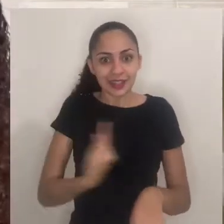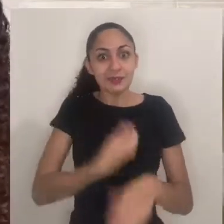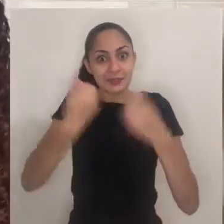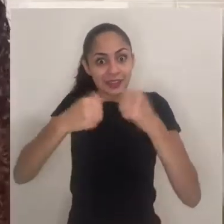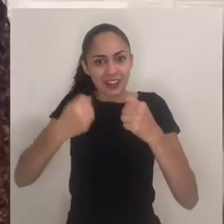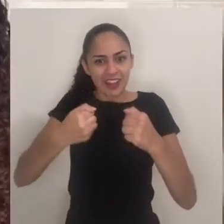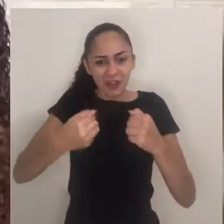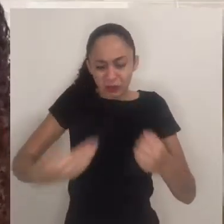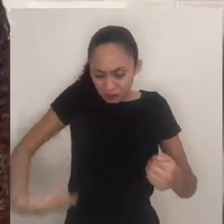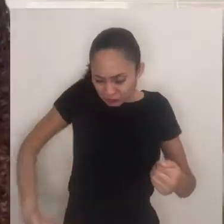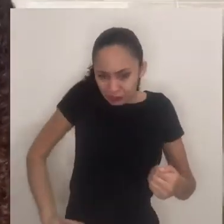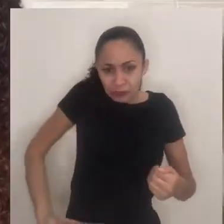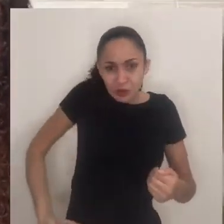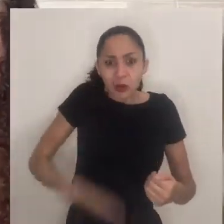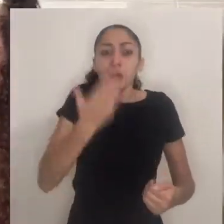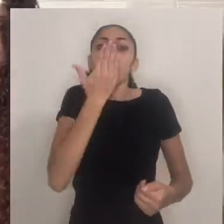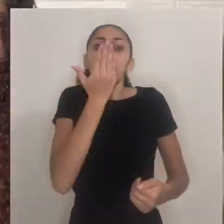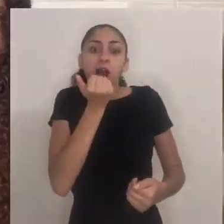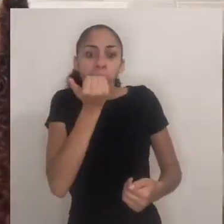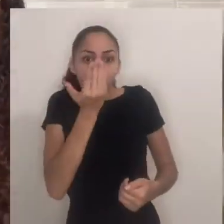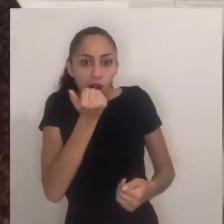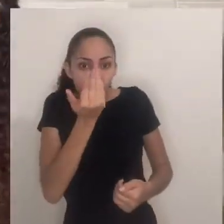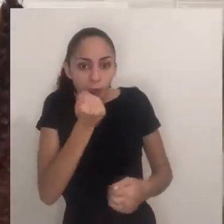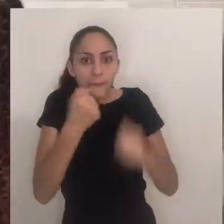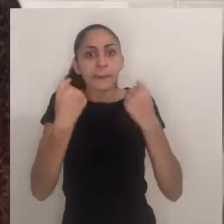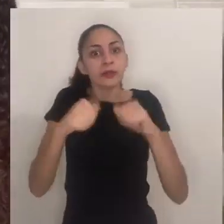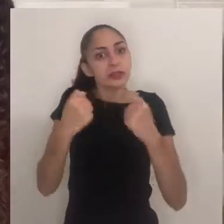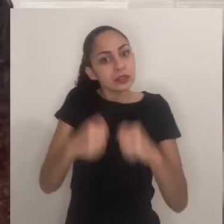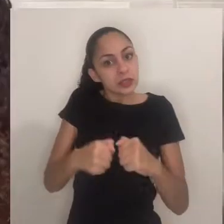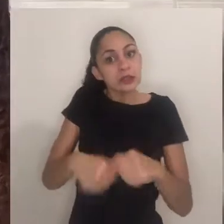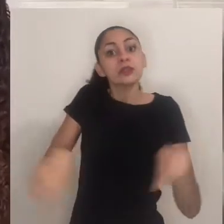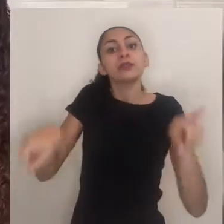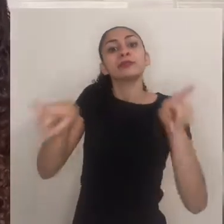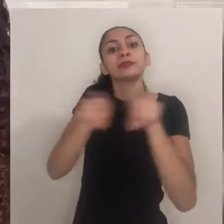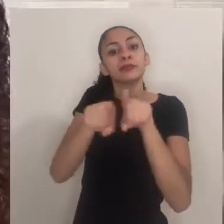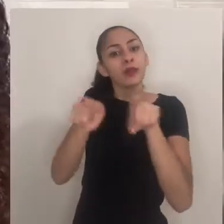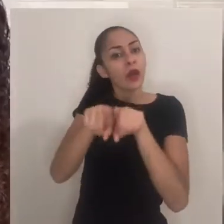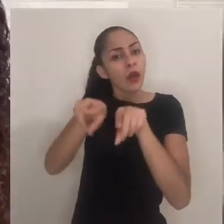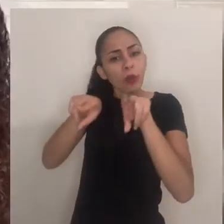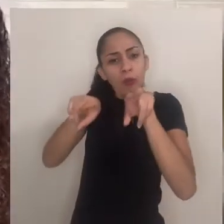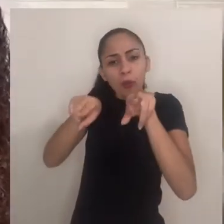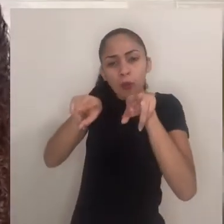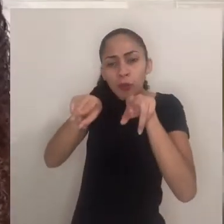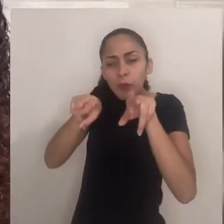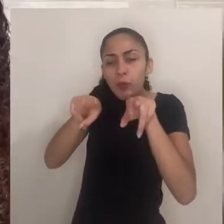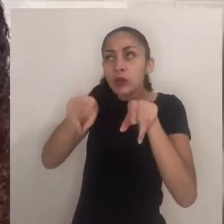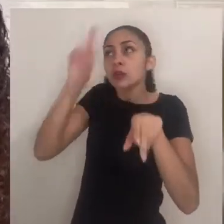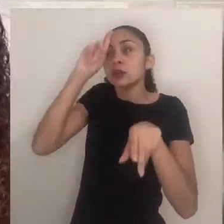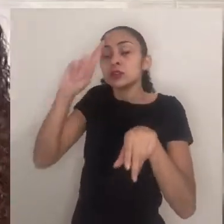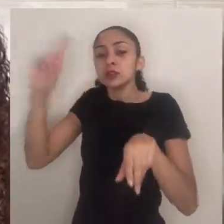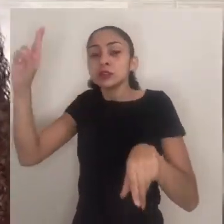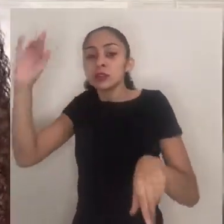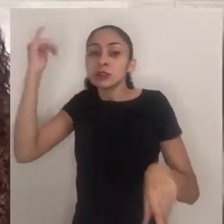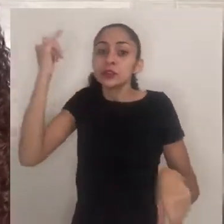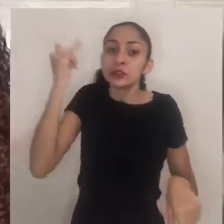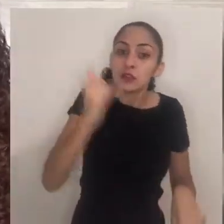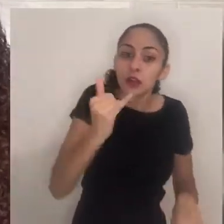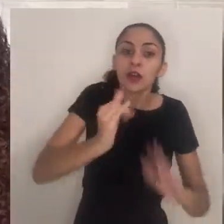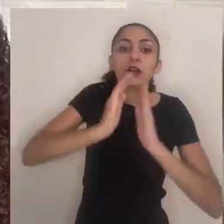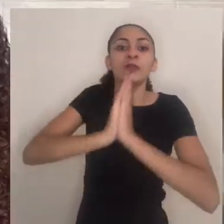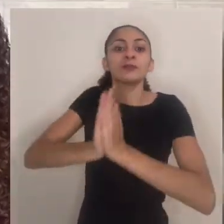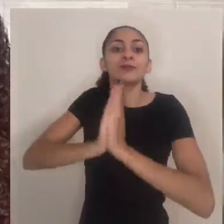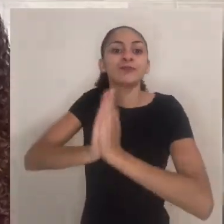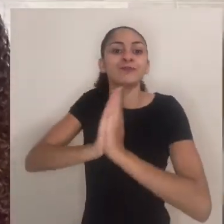se alimentar para saciar a fome, do mesmo jeito ele determinou, estabeleceu a oração como meio pelo